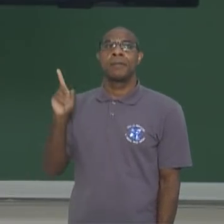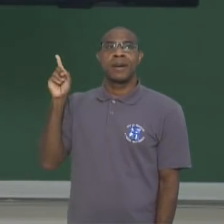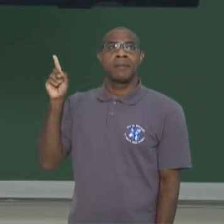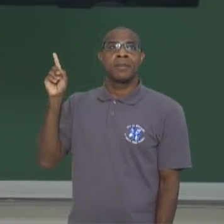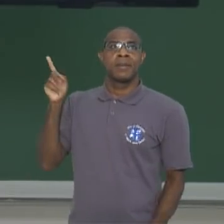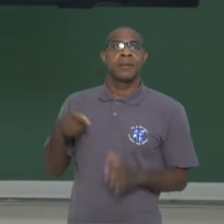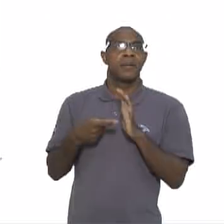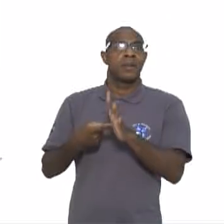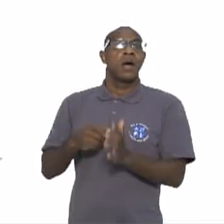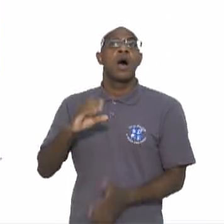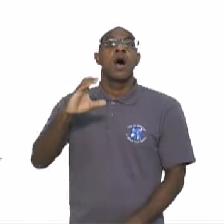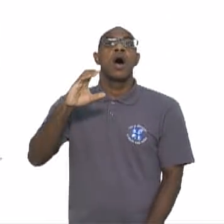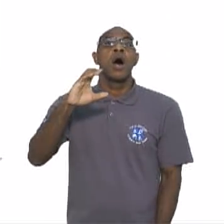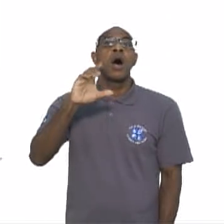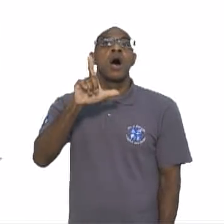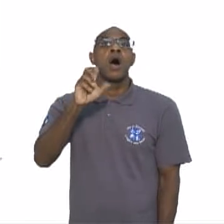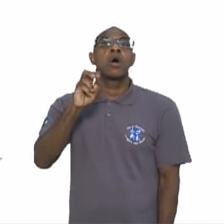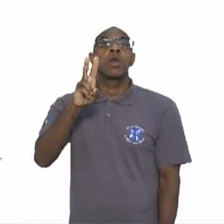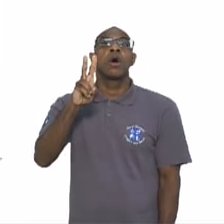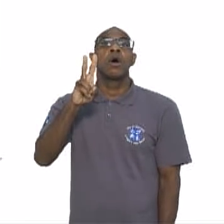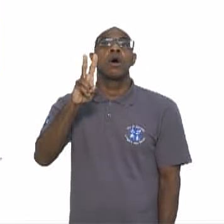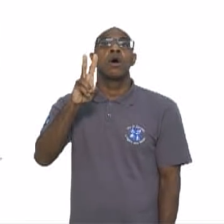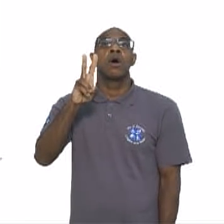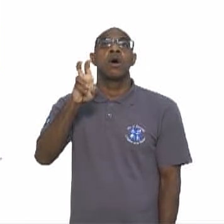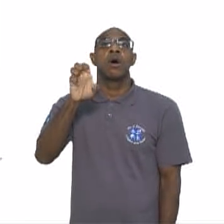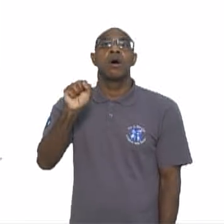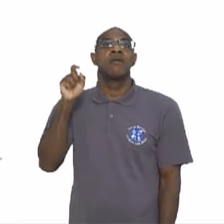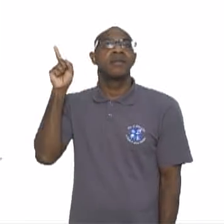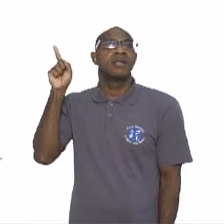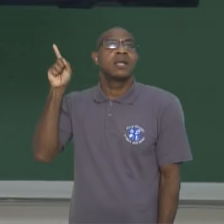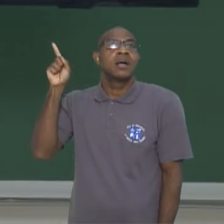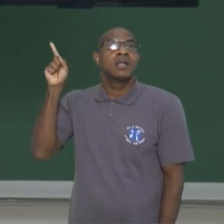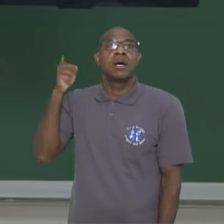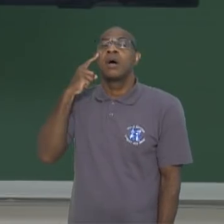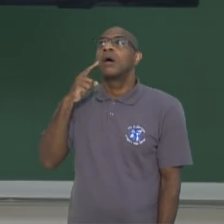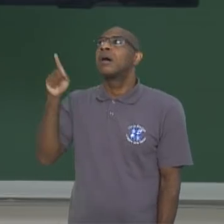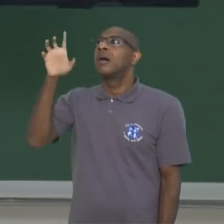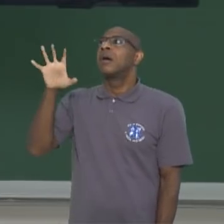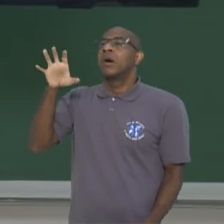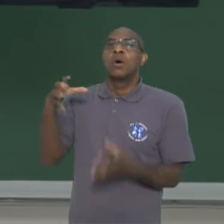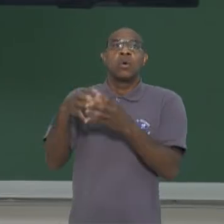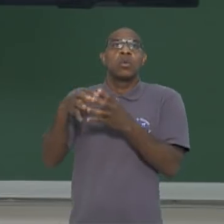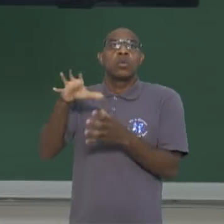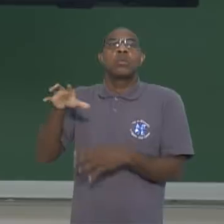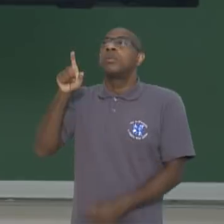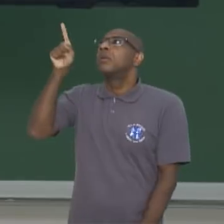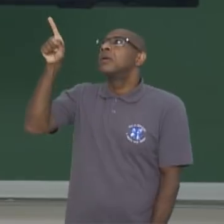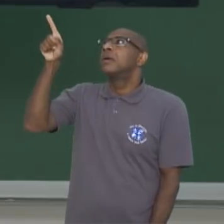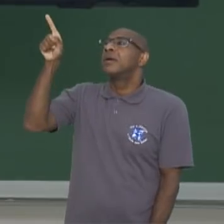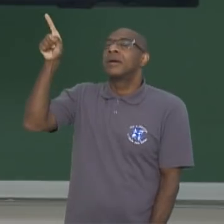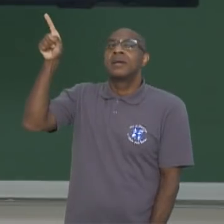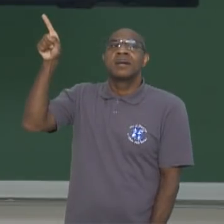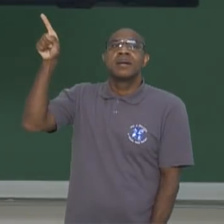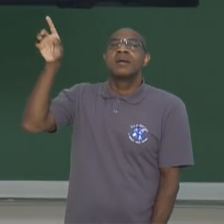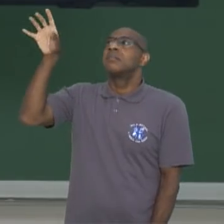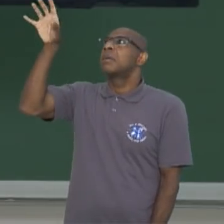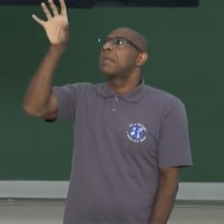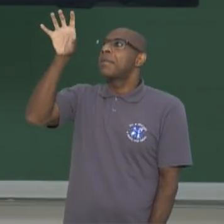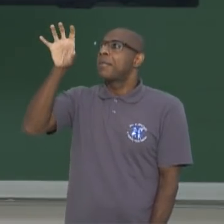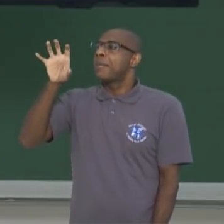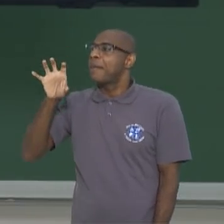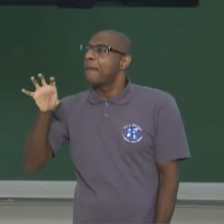é o chefe da tribo franca dos sálios. Os sálios estão localizados aqui. Daí a gente tem os camavos, bruteros,